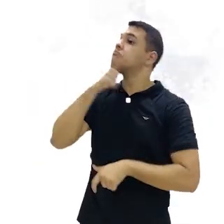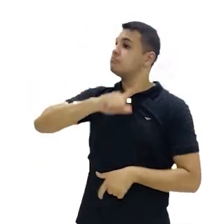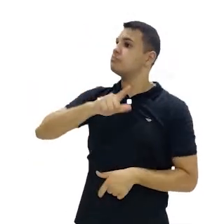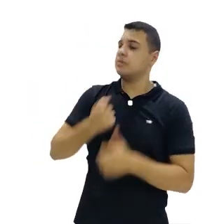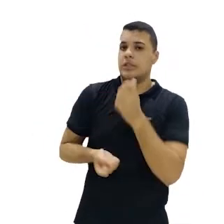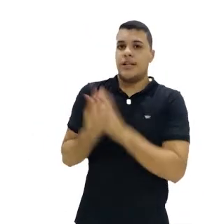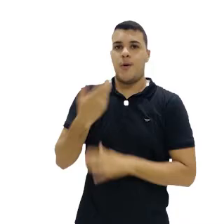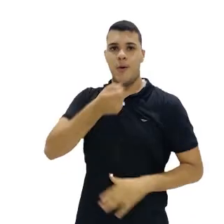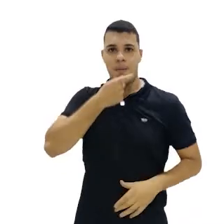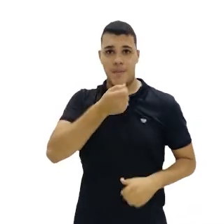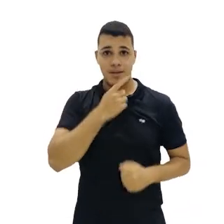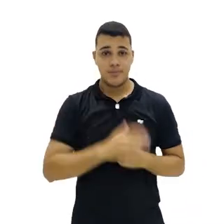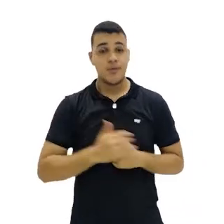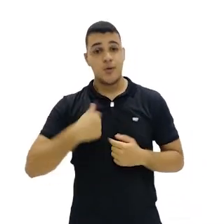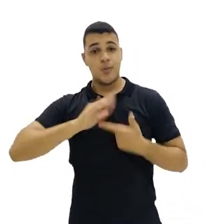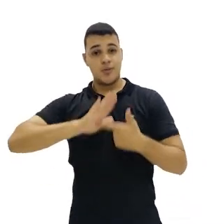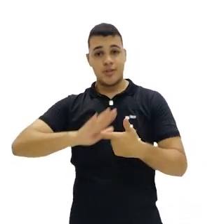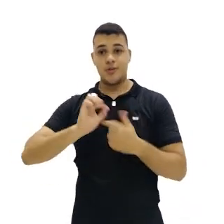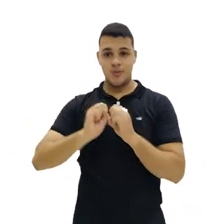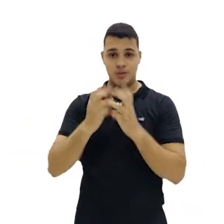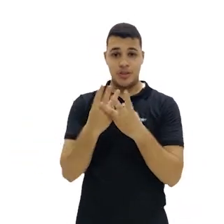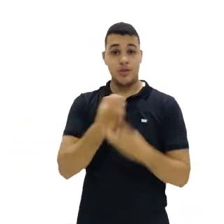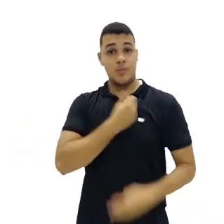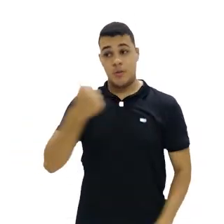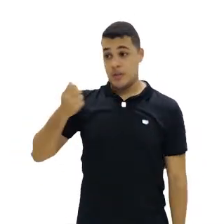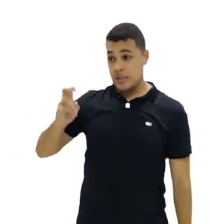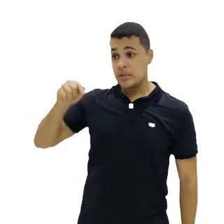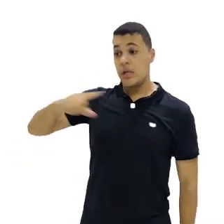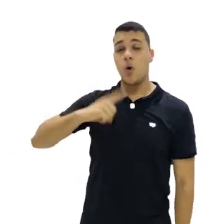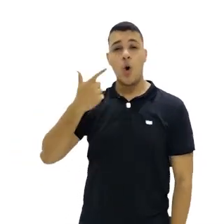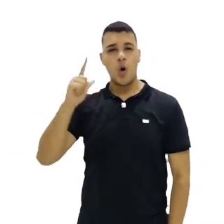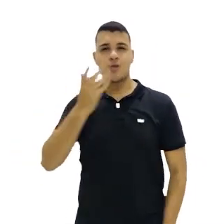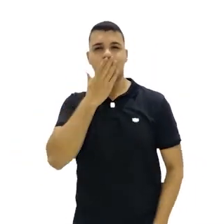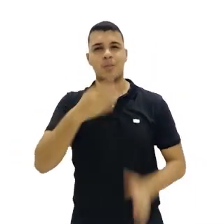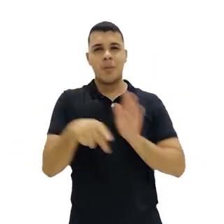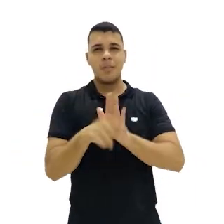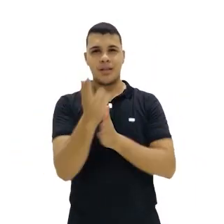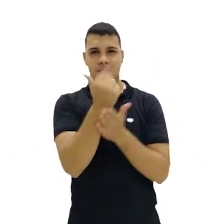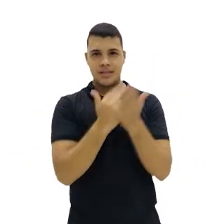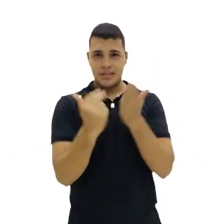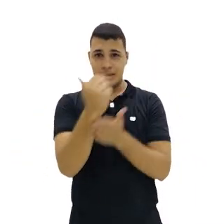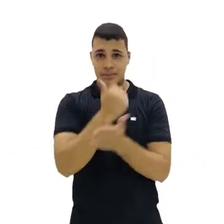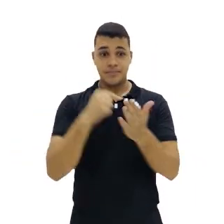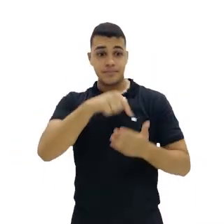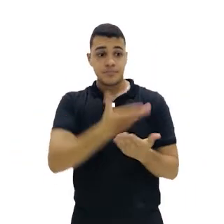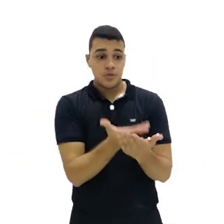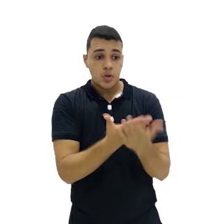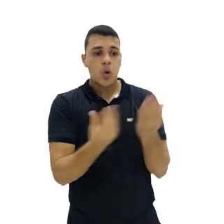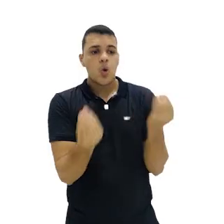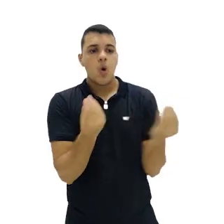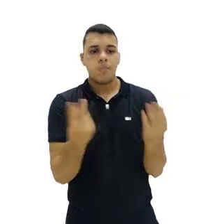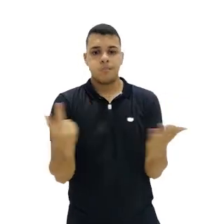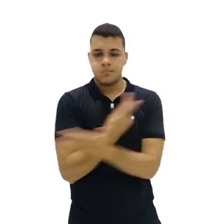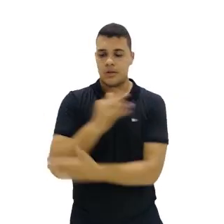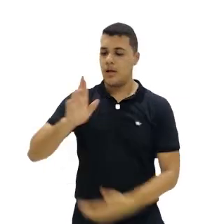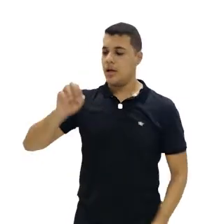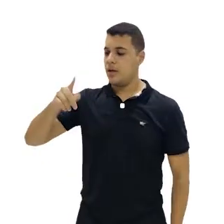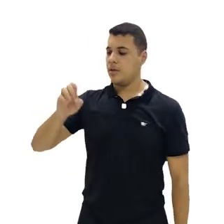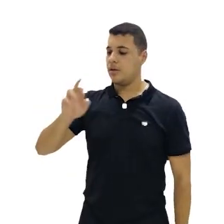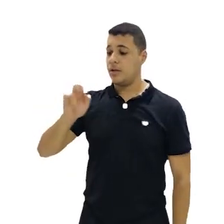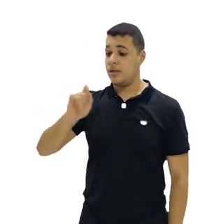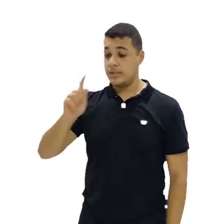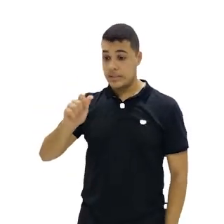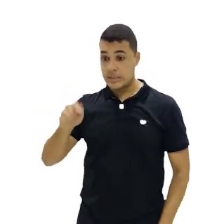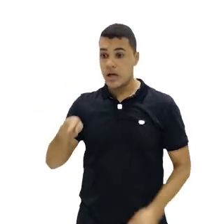desenho de estudos randomizados, controlados, que é o que a gente chama de estudos fatoriais. E o que caracteriza esse estudo é